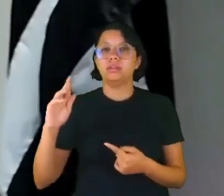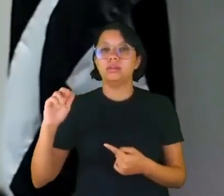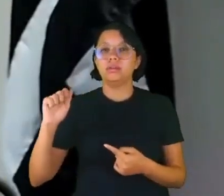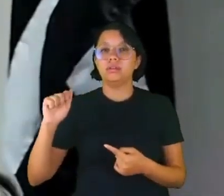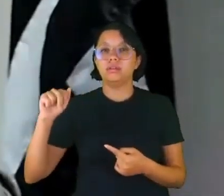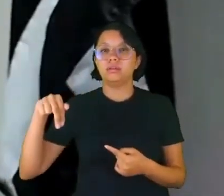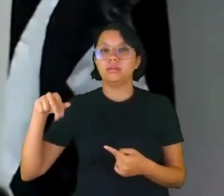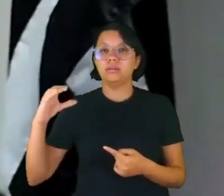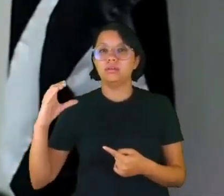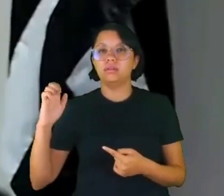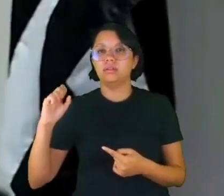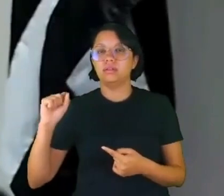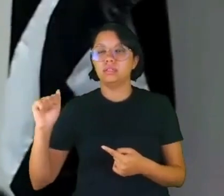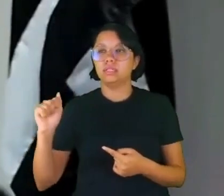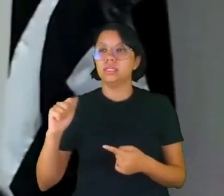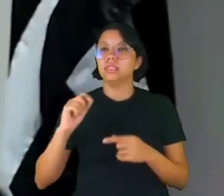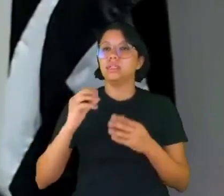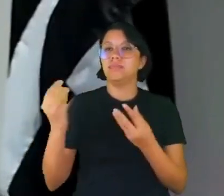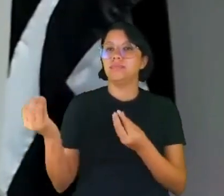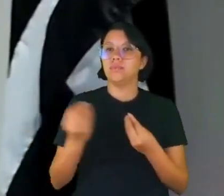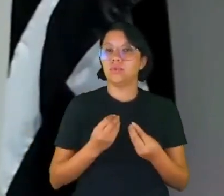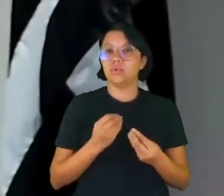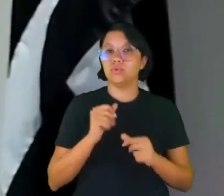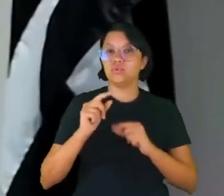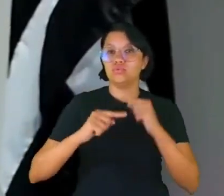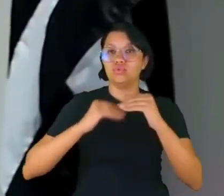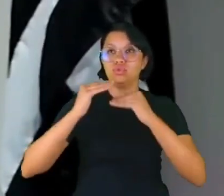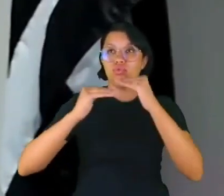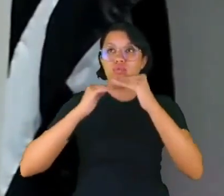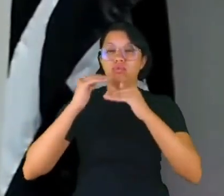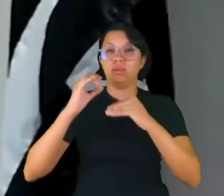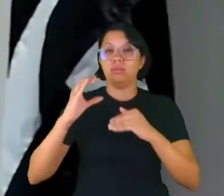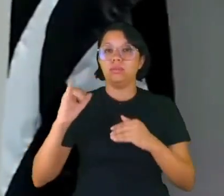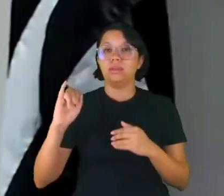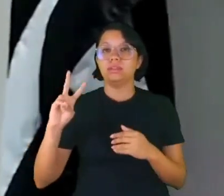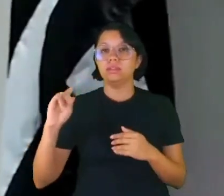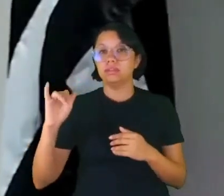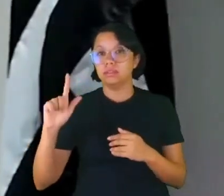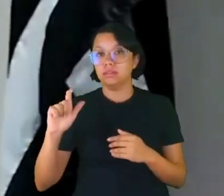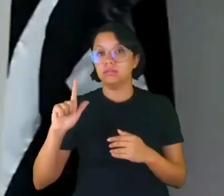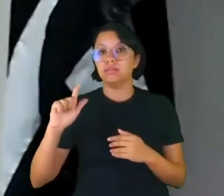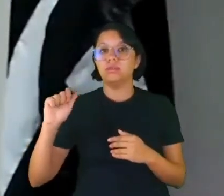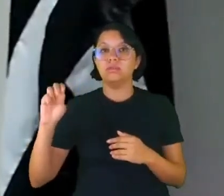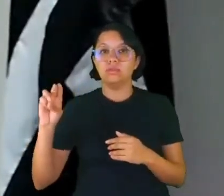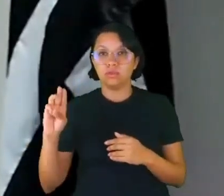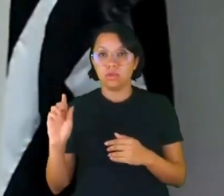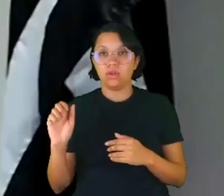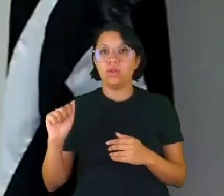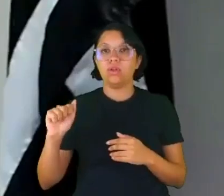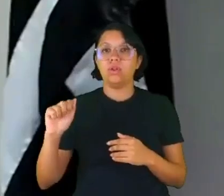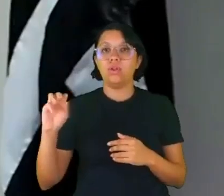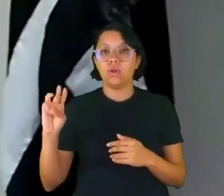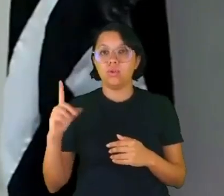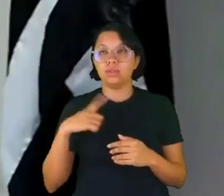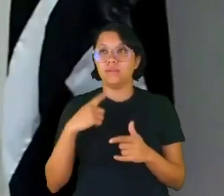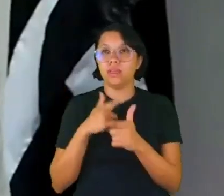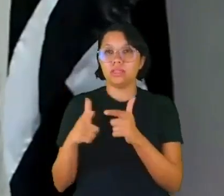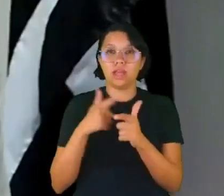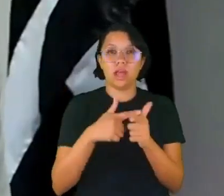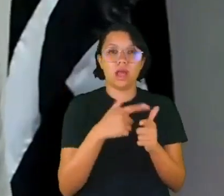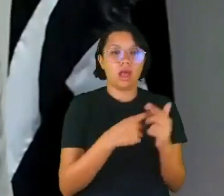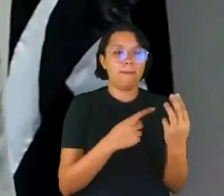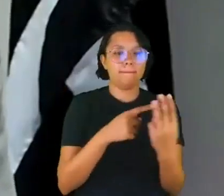grande desenvolvimento para a civil law, através do momento em que teve a tripartição do poder, idealizada